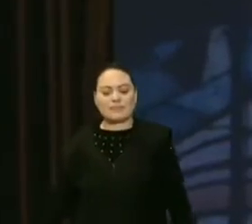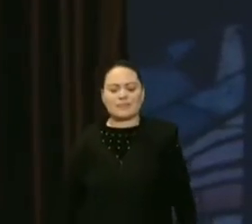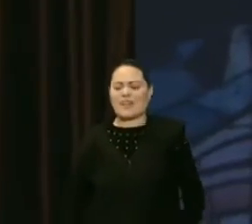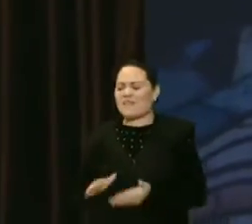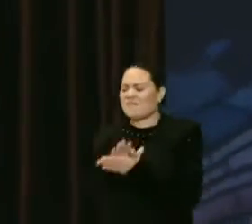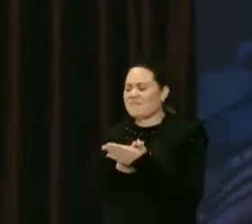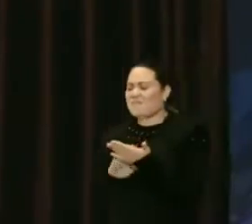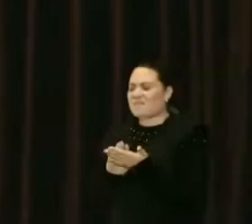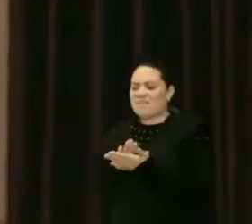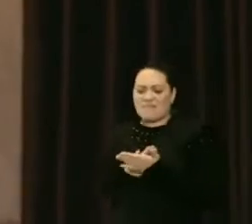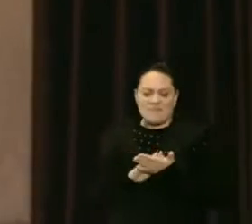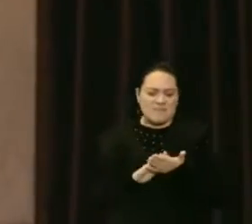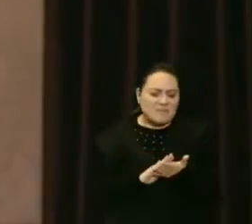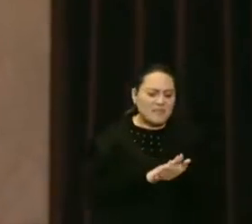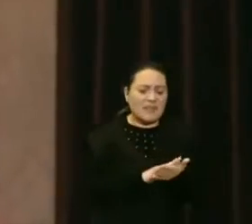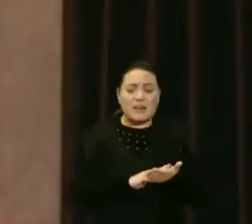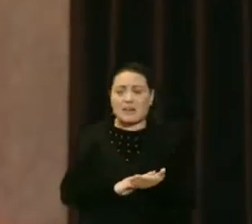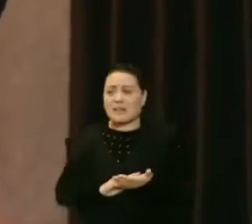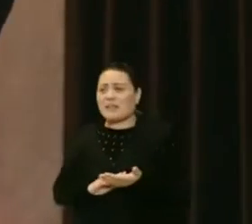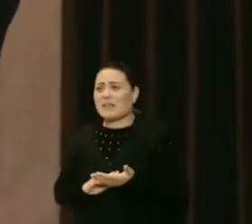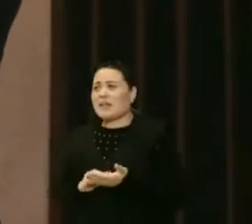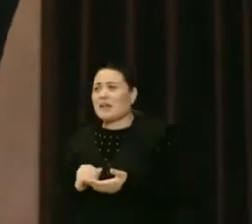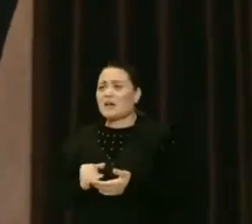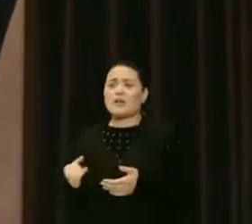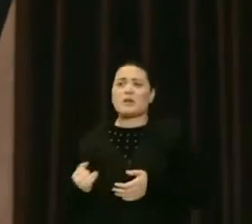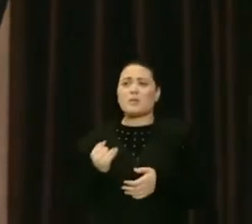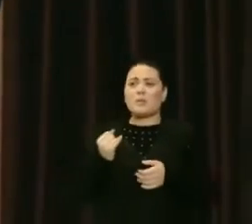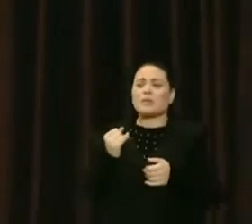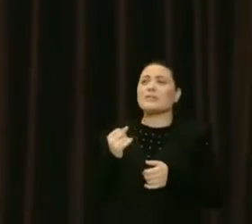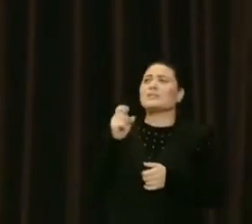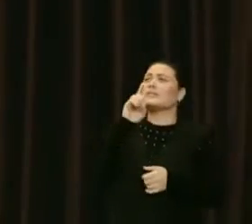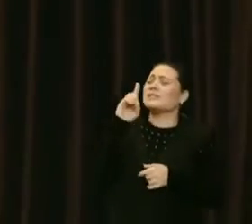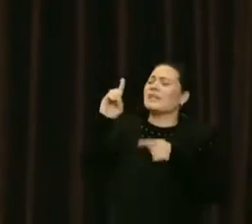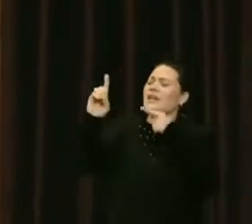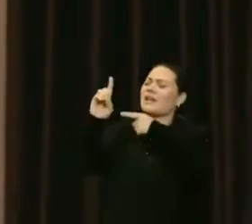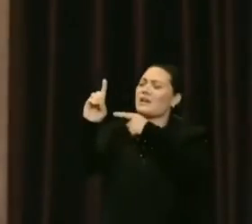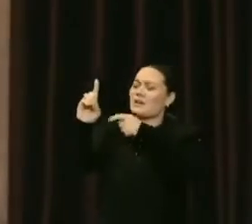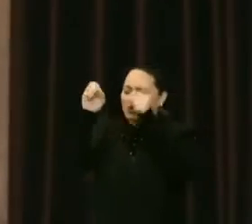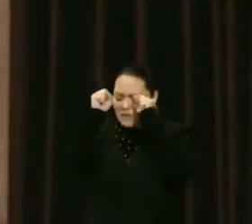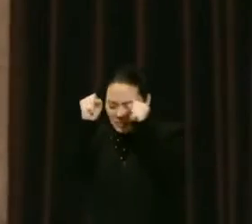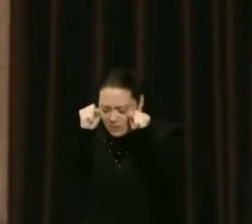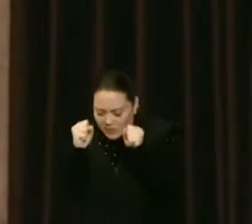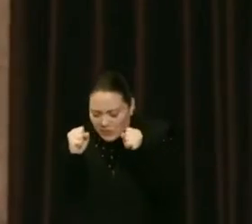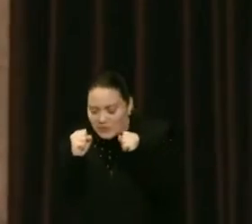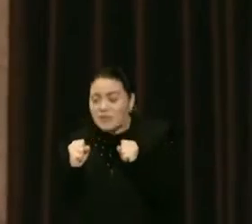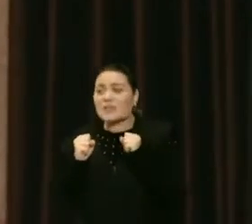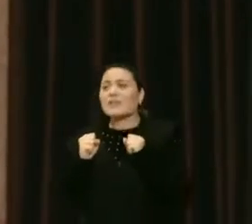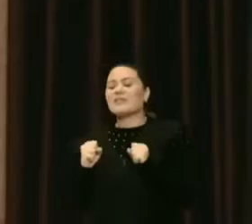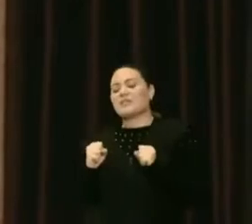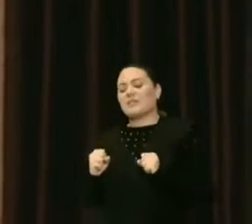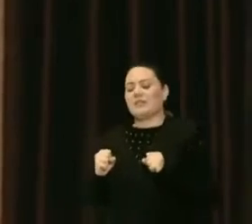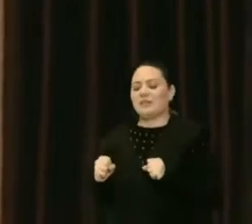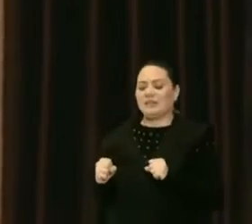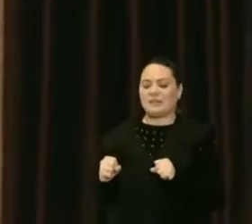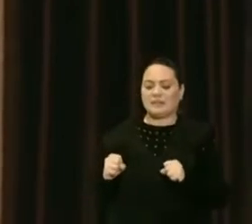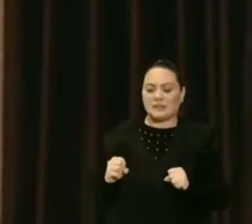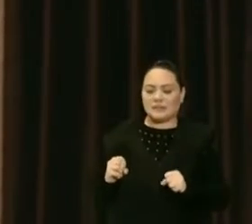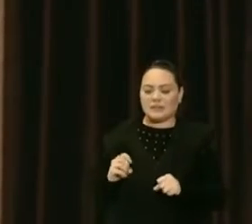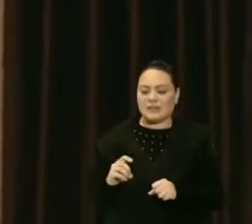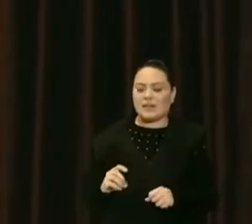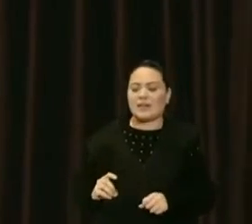Nada é impossível. Ele é Deus Todo-Poderoso. Comece a declarar, e a sua fé vai